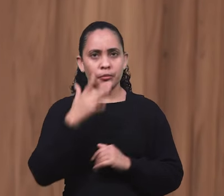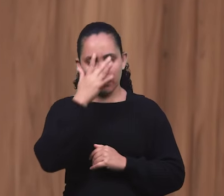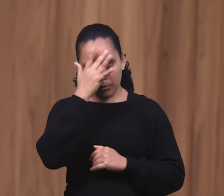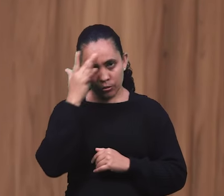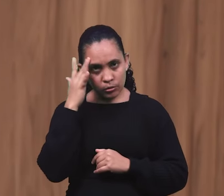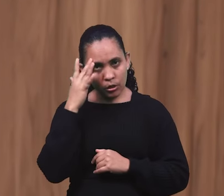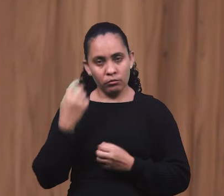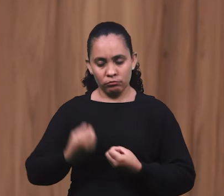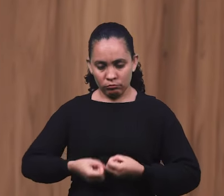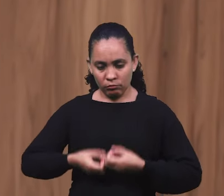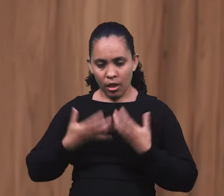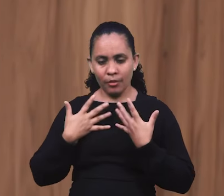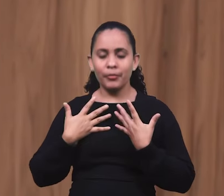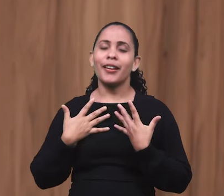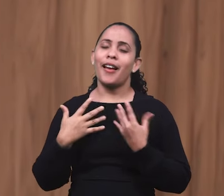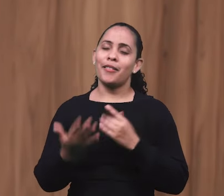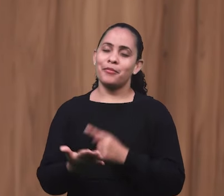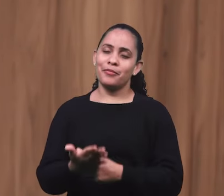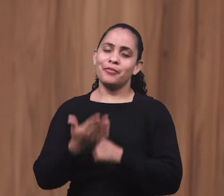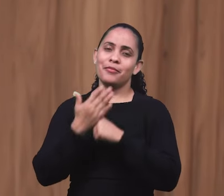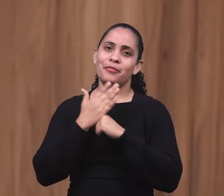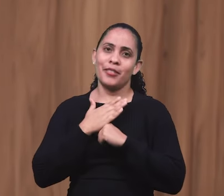pude me inspirar a poder,